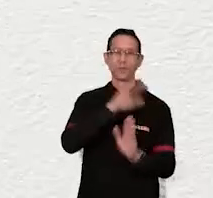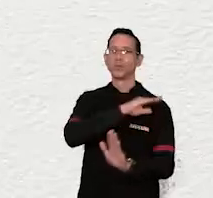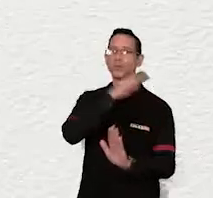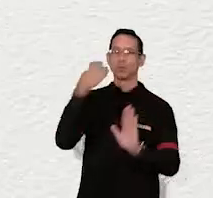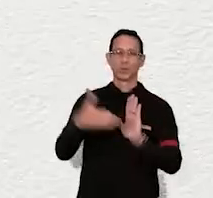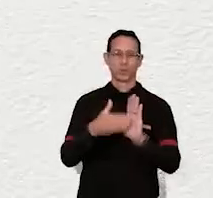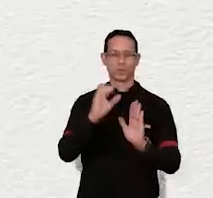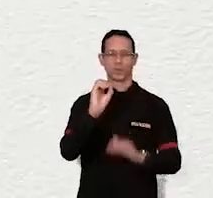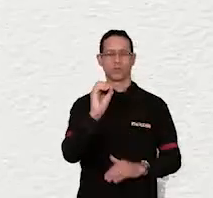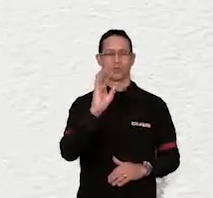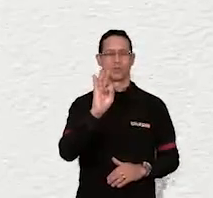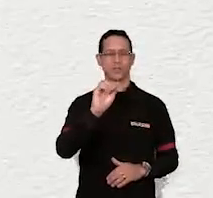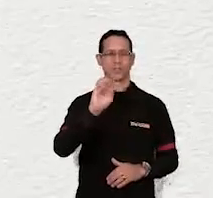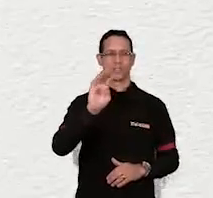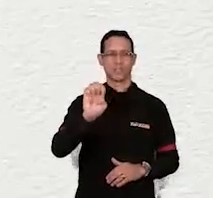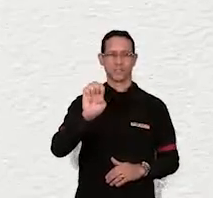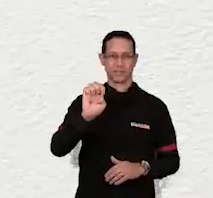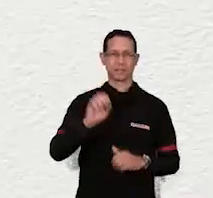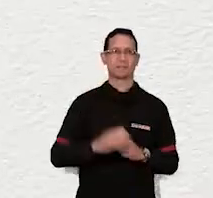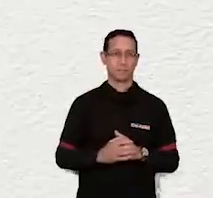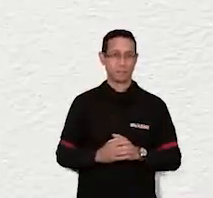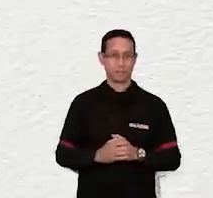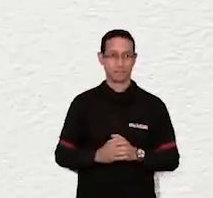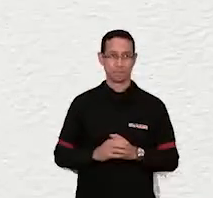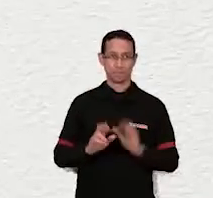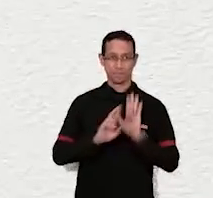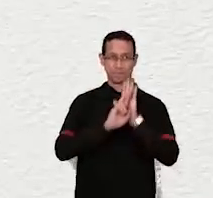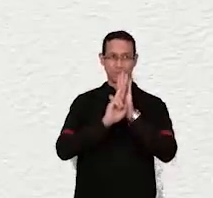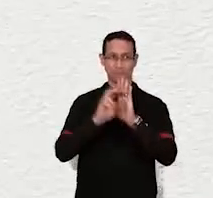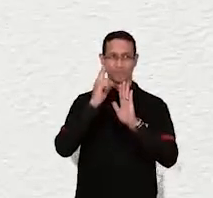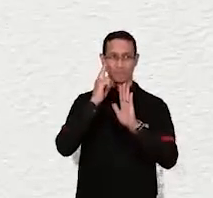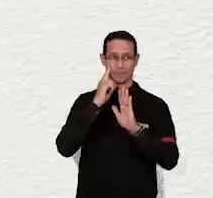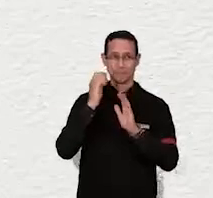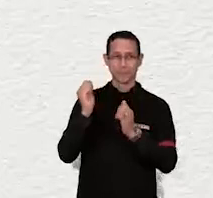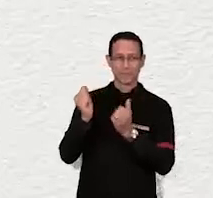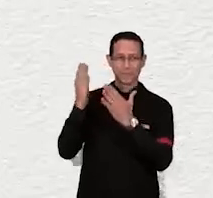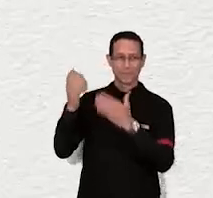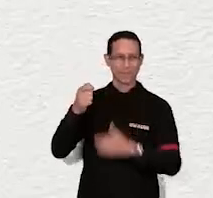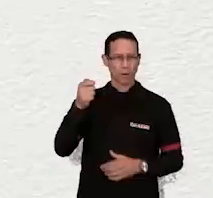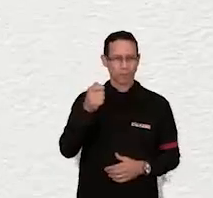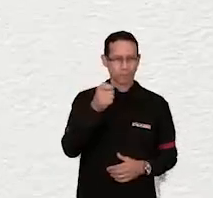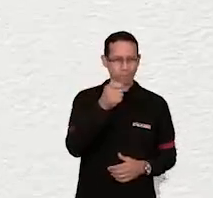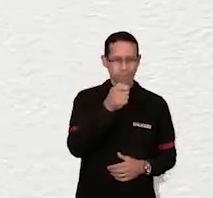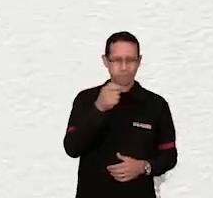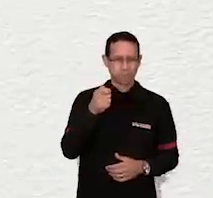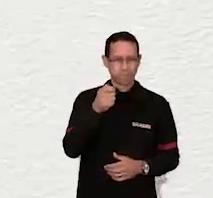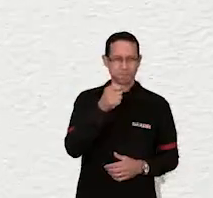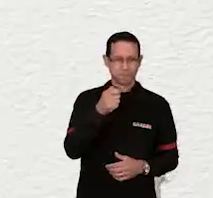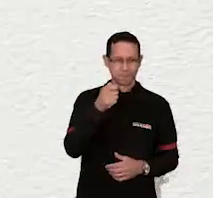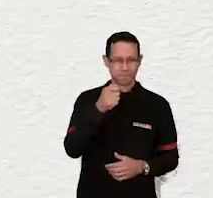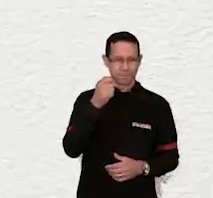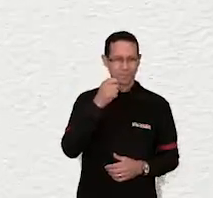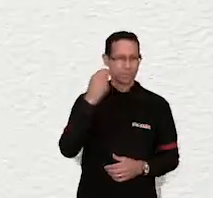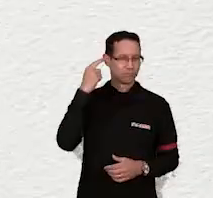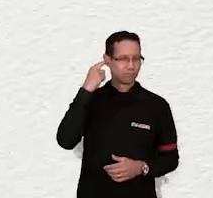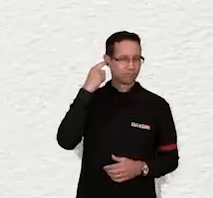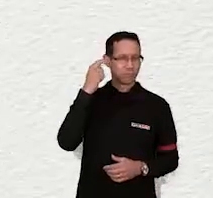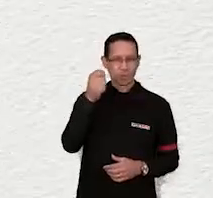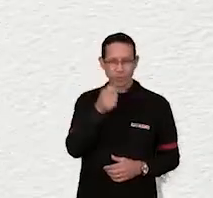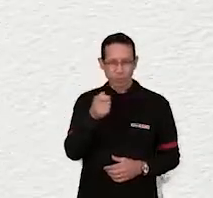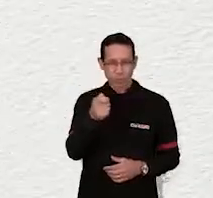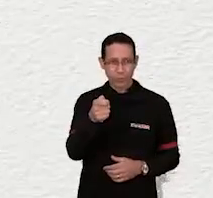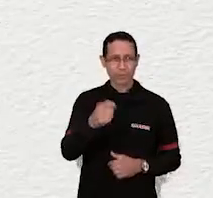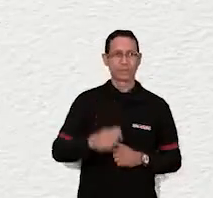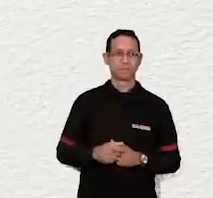as otites. Então, representando aí por um ícone do otoscópio convencional da clínica,